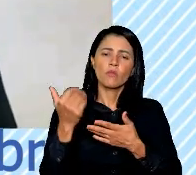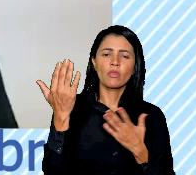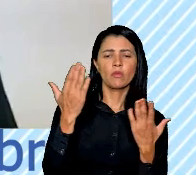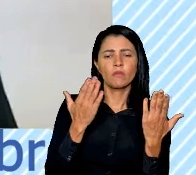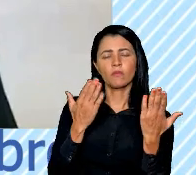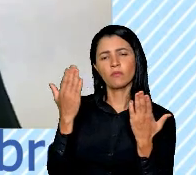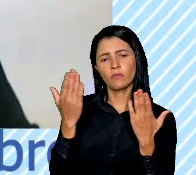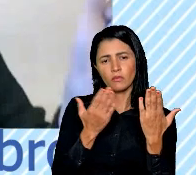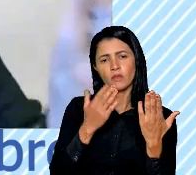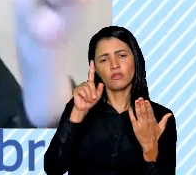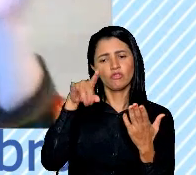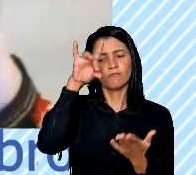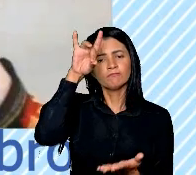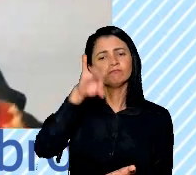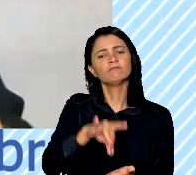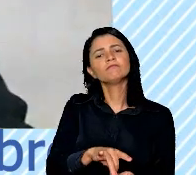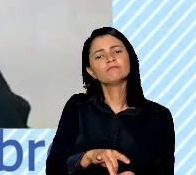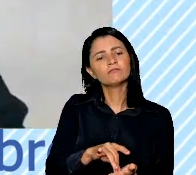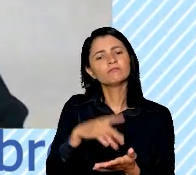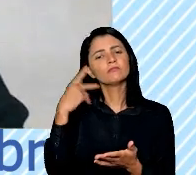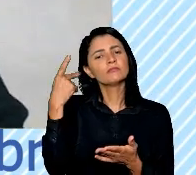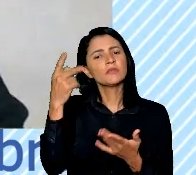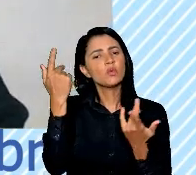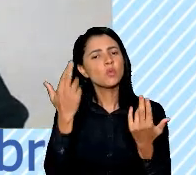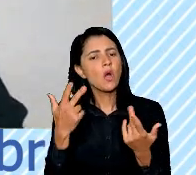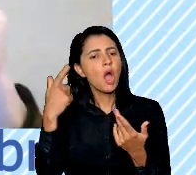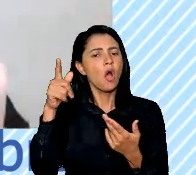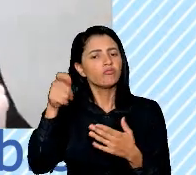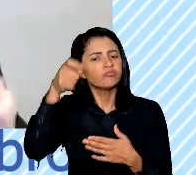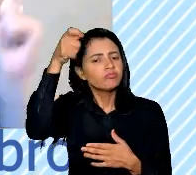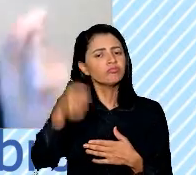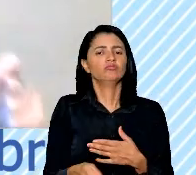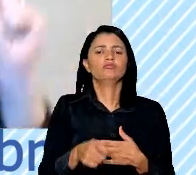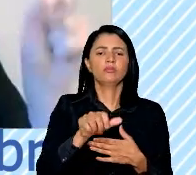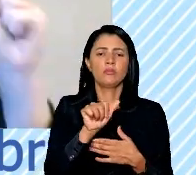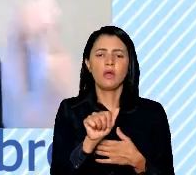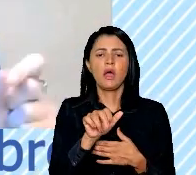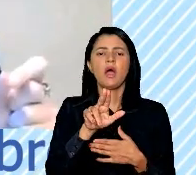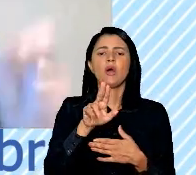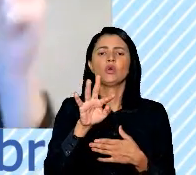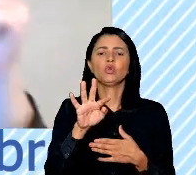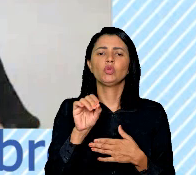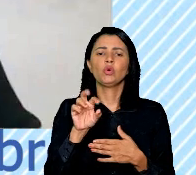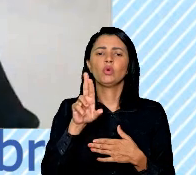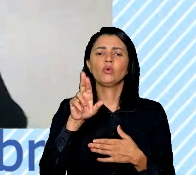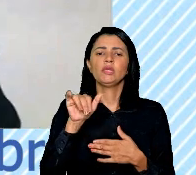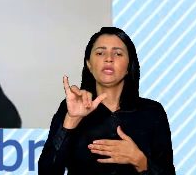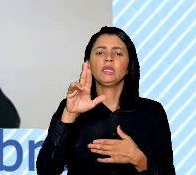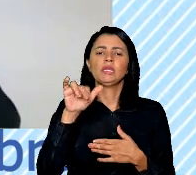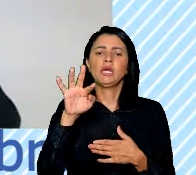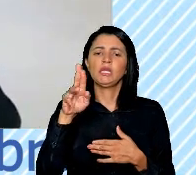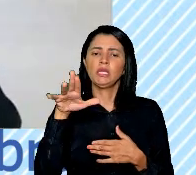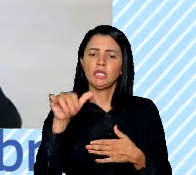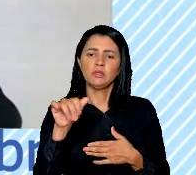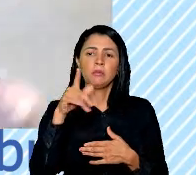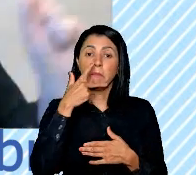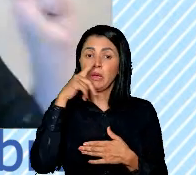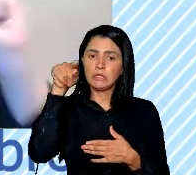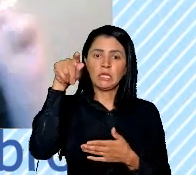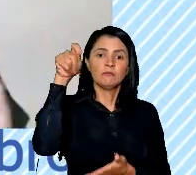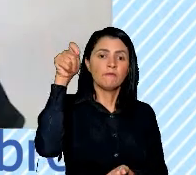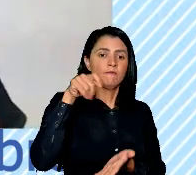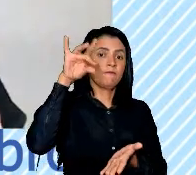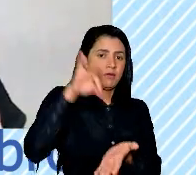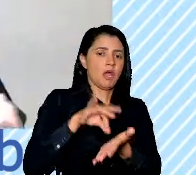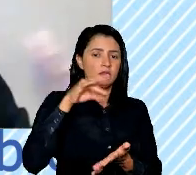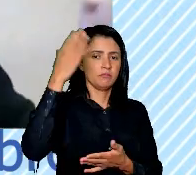em termos de eficácia, à dos autoritarismos. Infelizmente, parece que os autoritarismos têm uma eficácia comprovada.